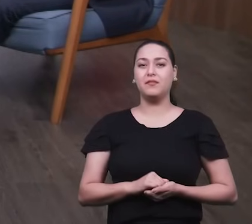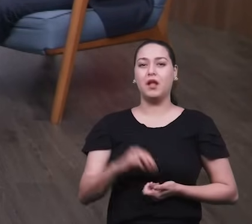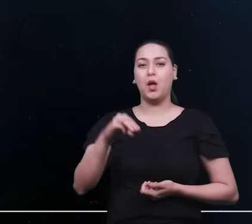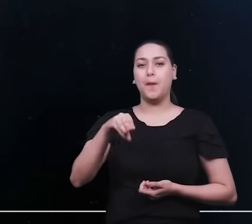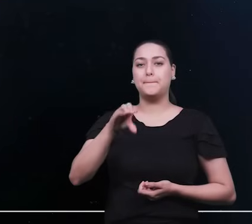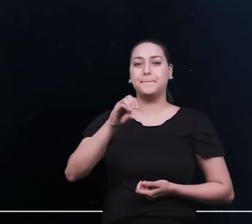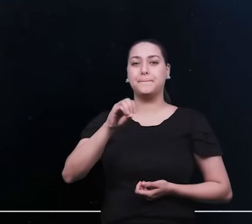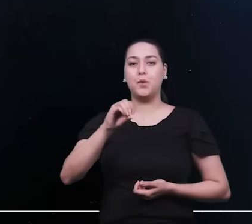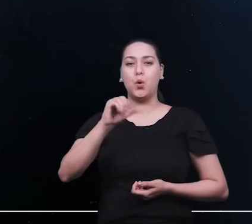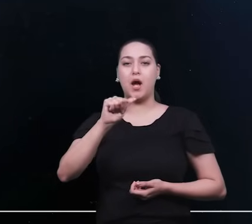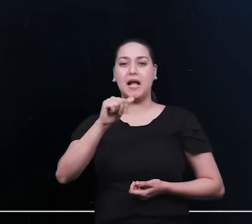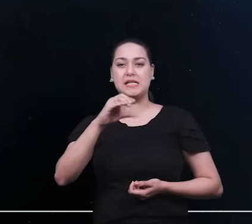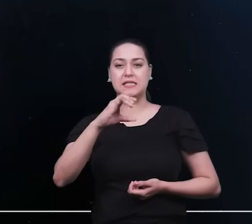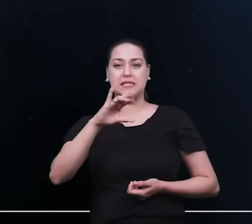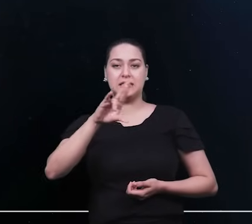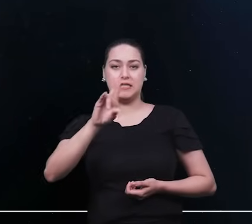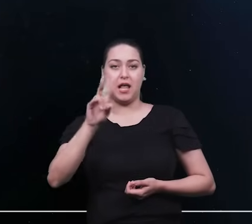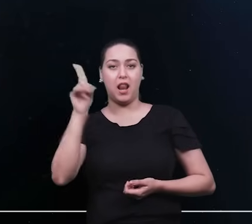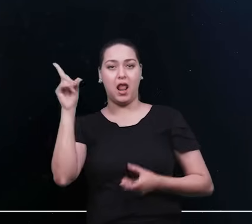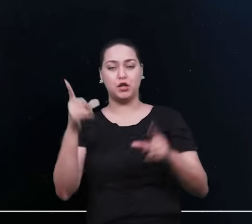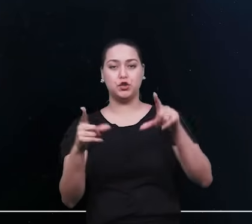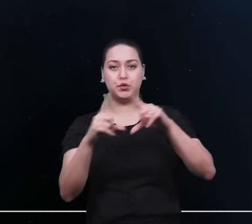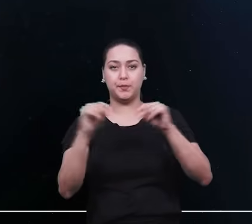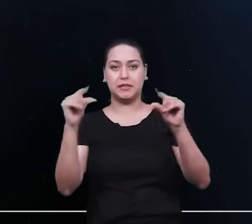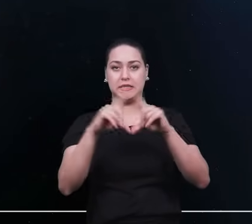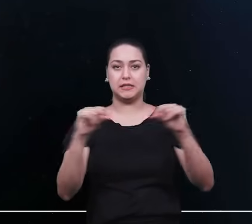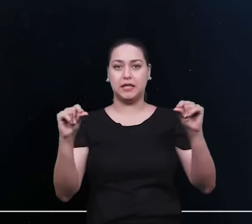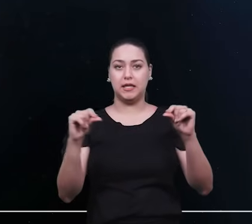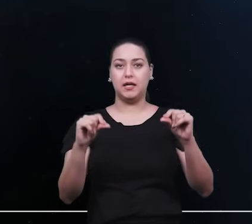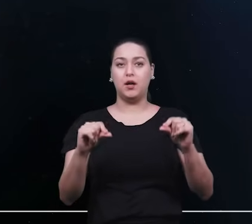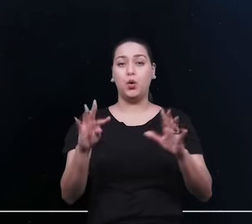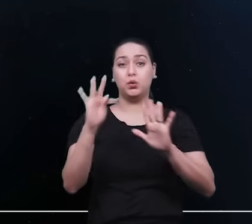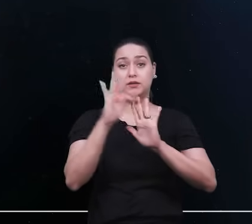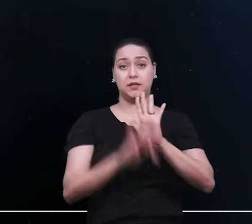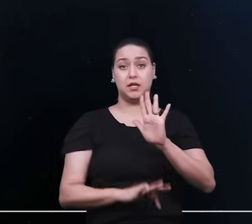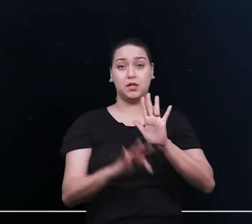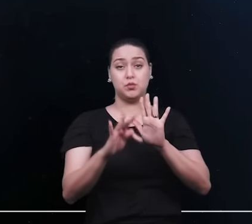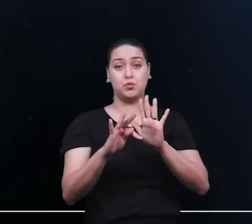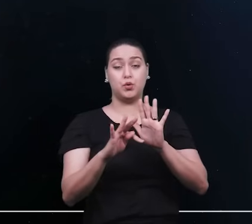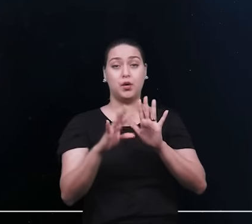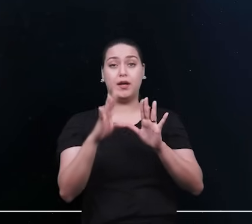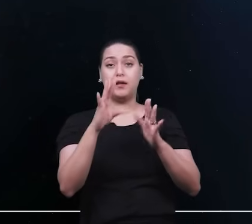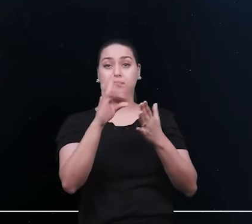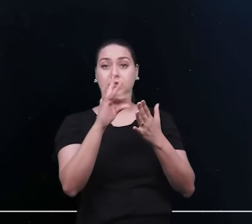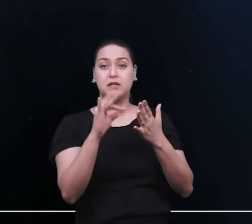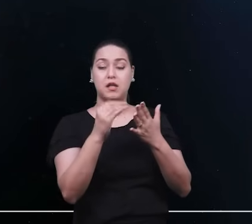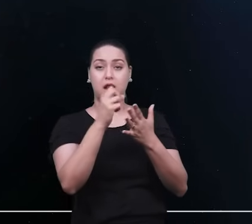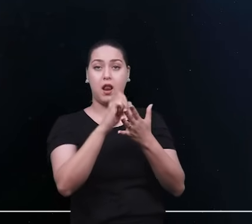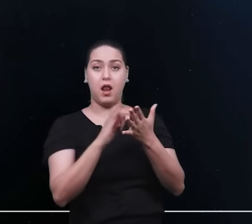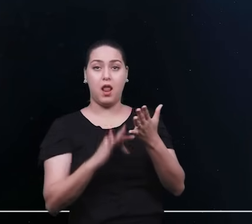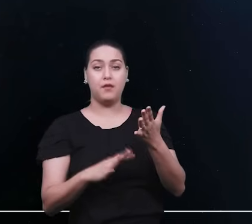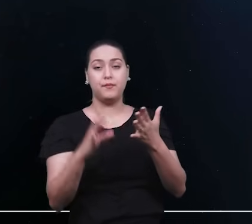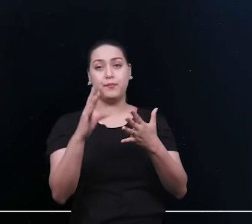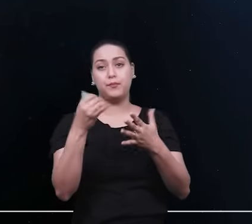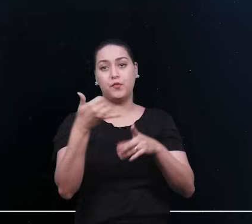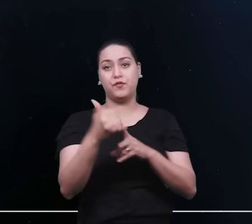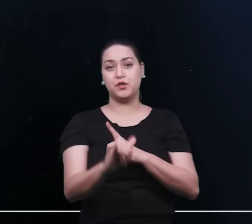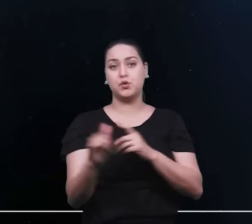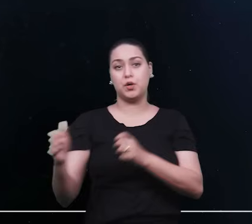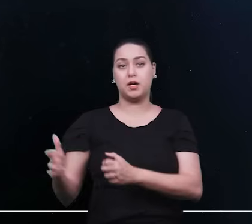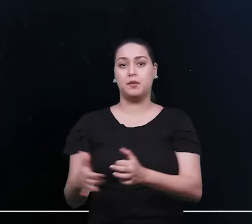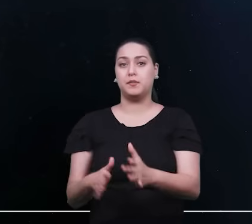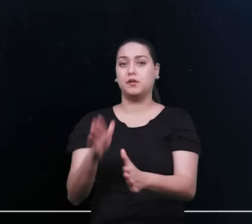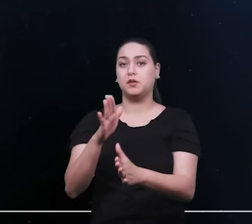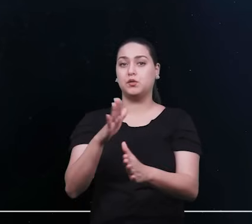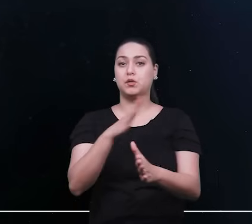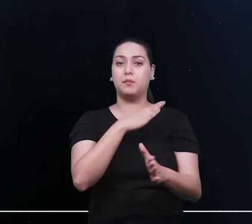de Brasília, ele acrescenta: o texto que descreve profeticamente o caminho do sacrifício do Senhor